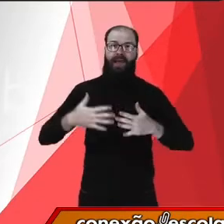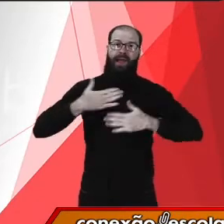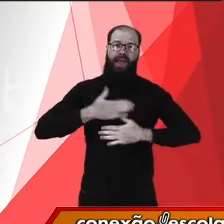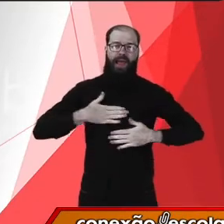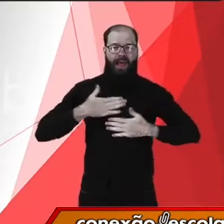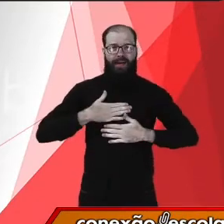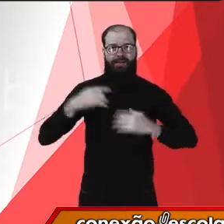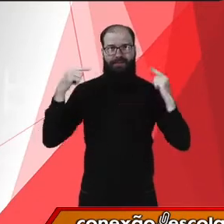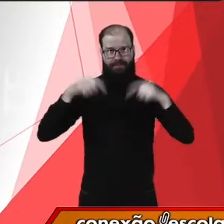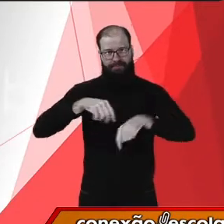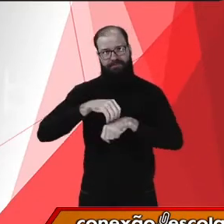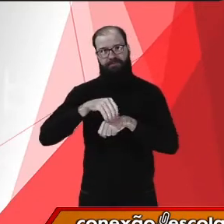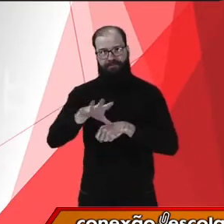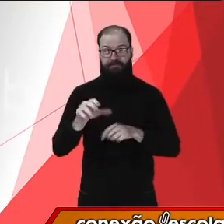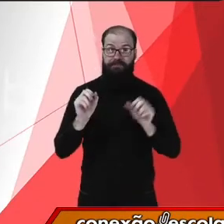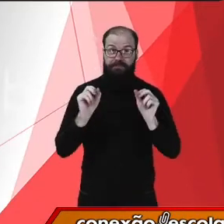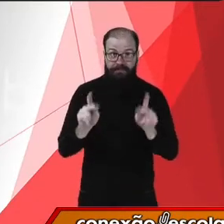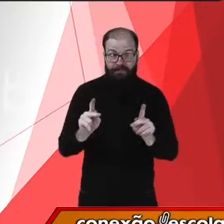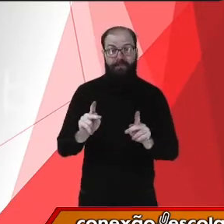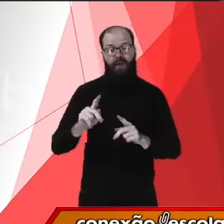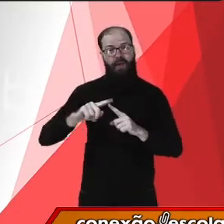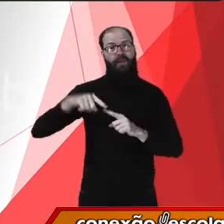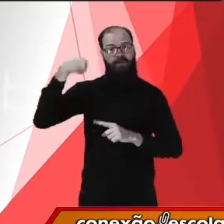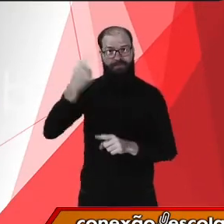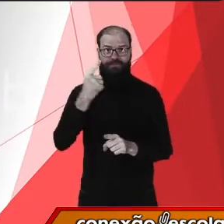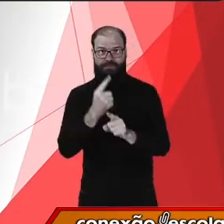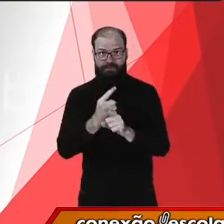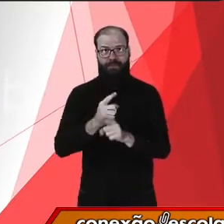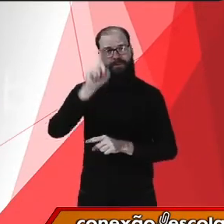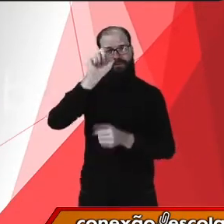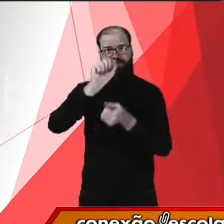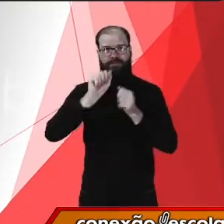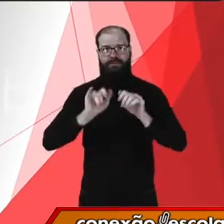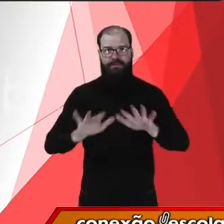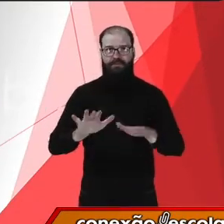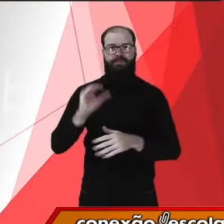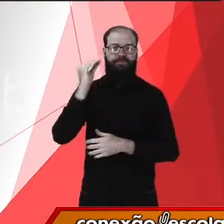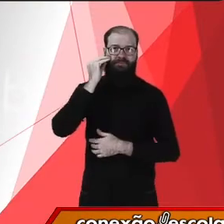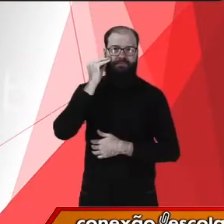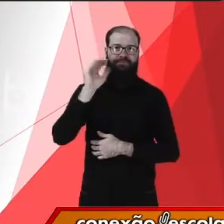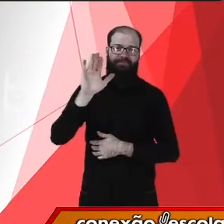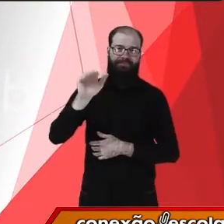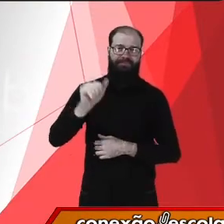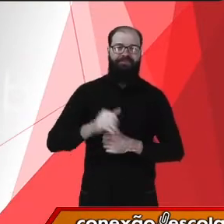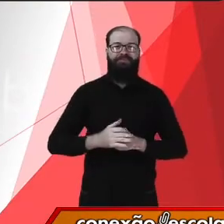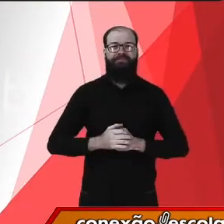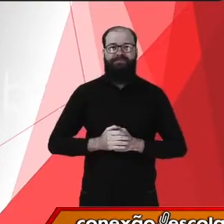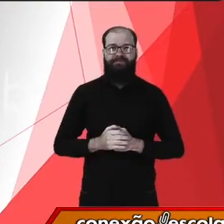entusiasmo para vocês. Bom, até a próxima. Fiquem com Deus. Bye, bye.